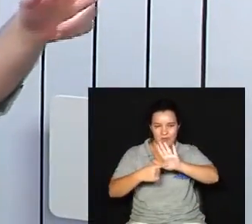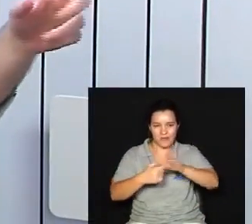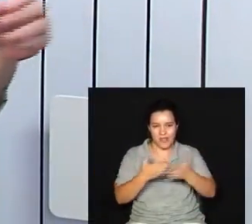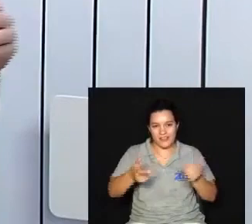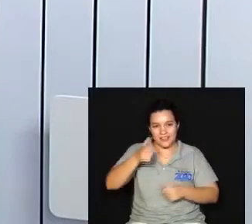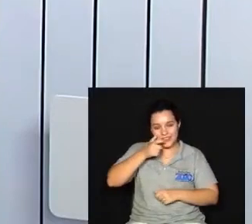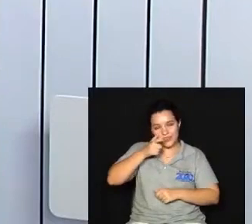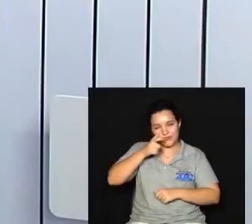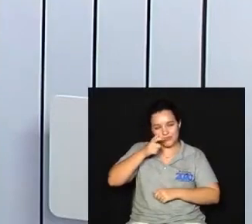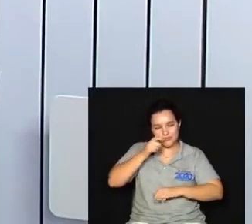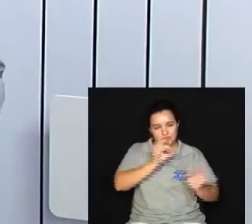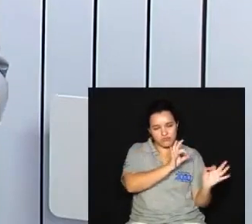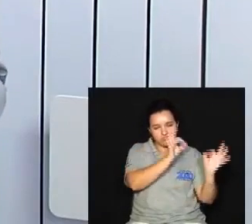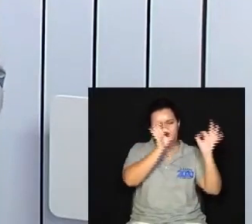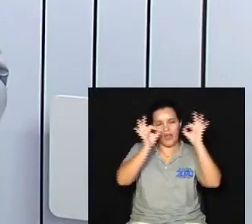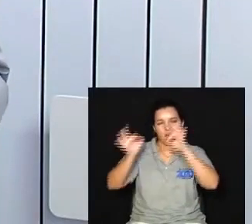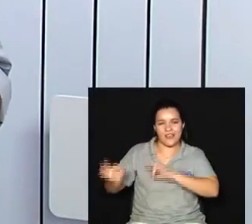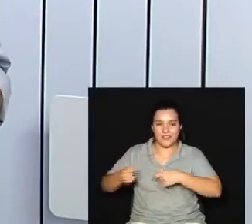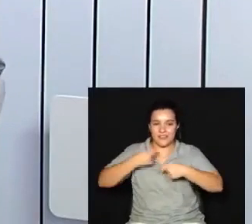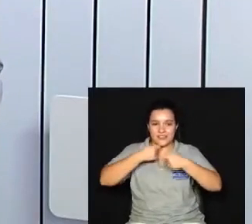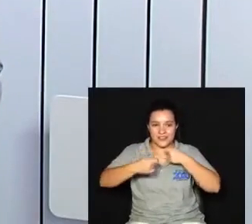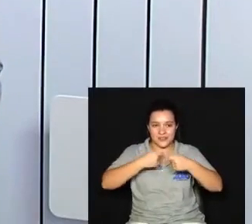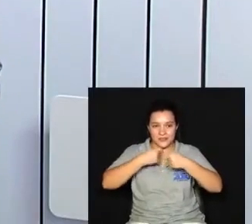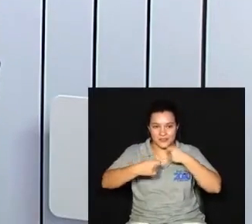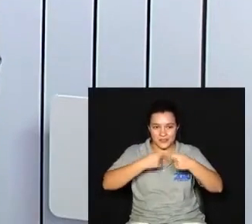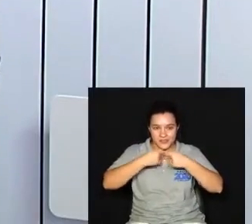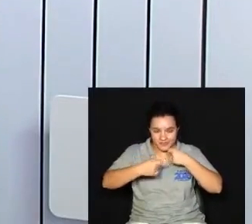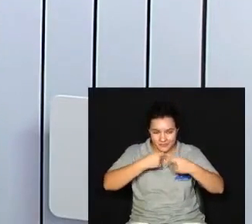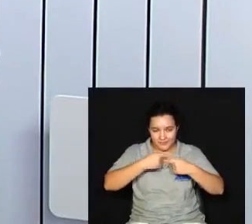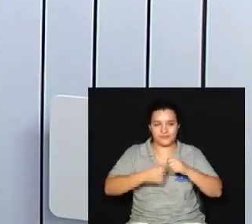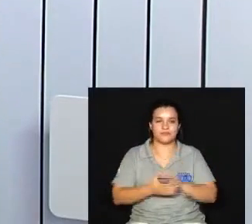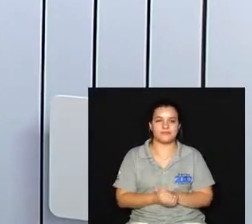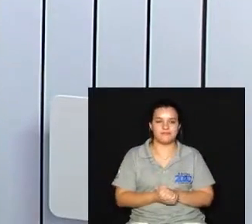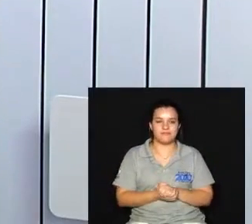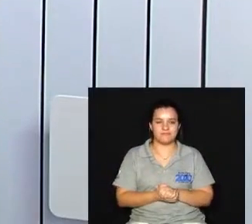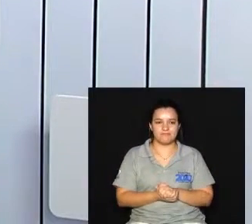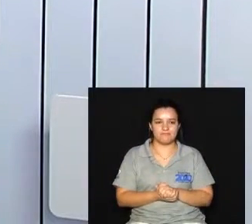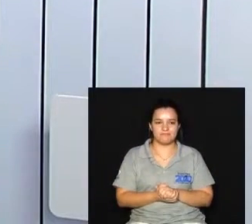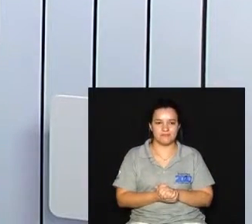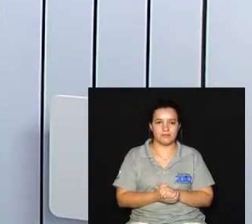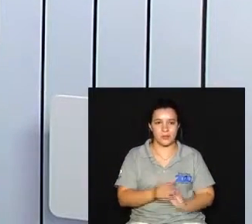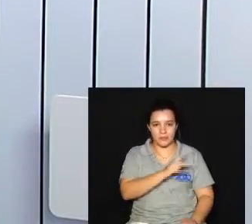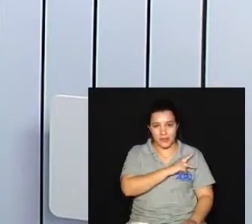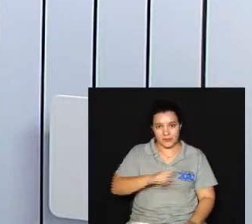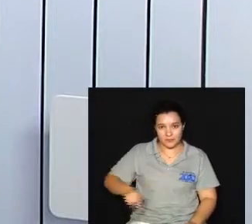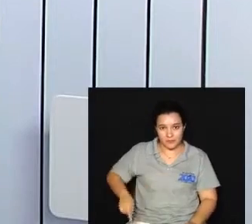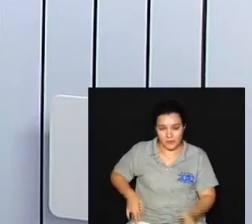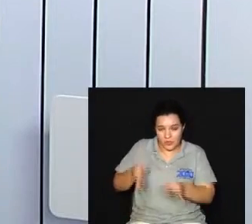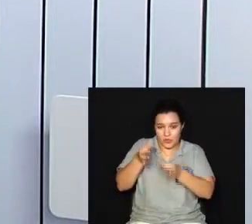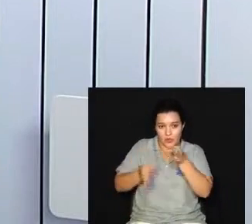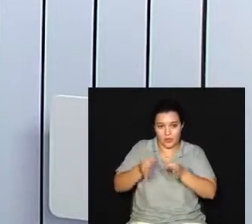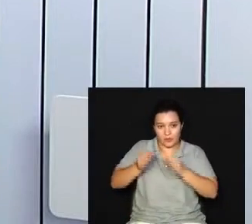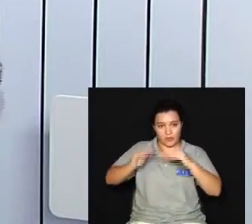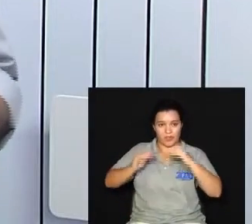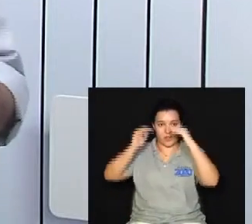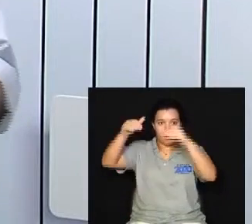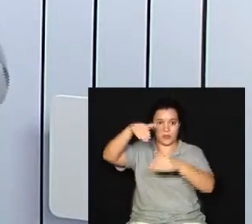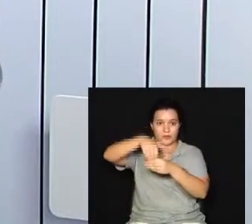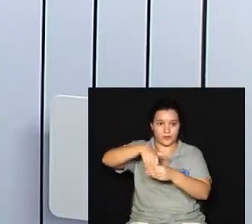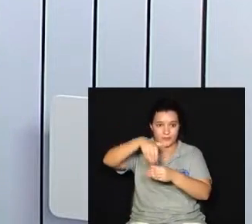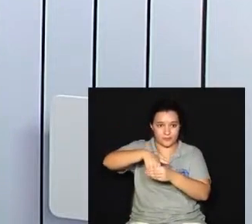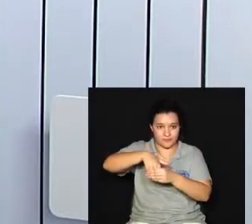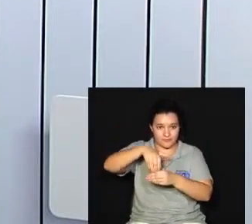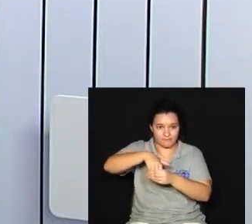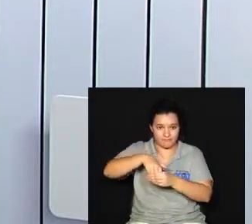acompanhamos atentamente, portanto, a entrevista coletiva do presidente do Tribunal Superior Eleitoral.